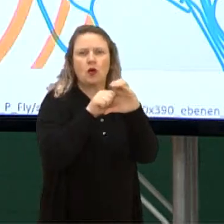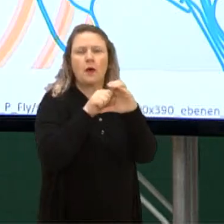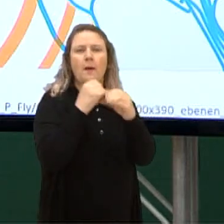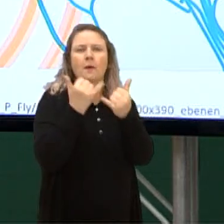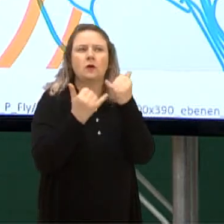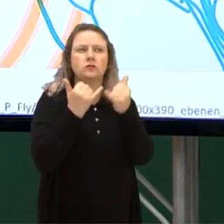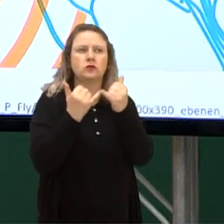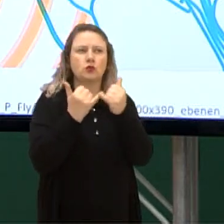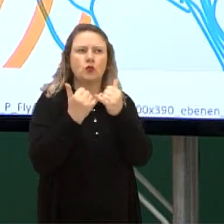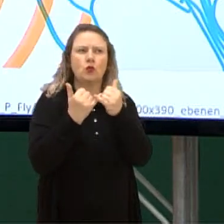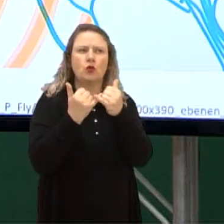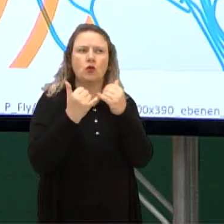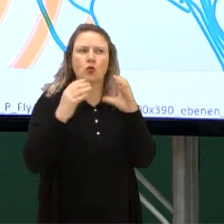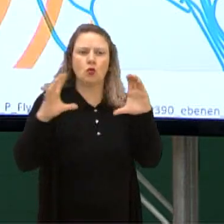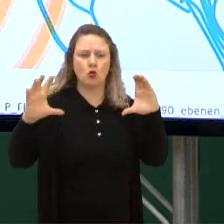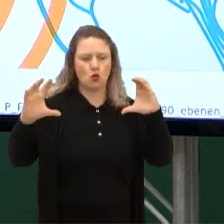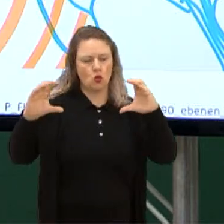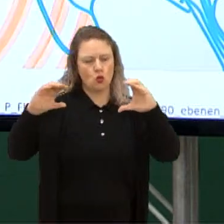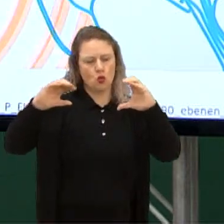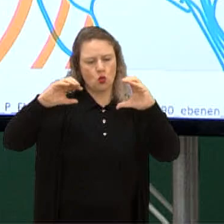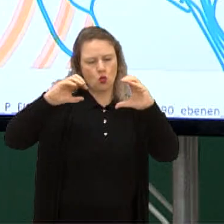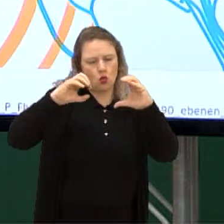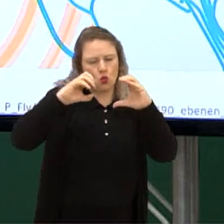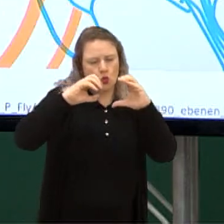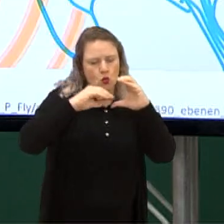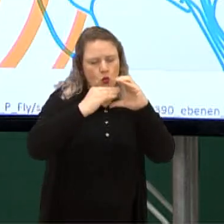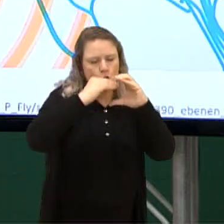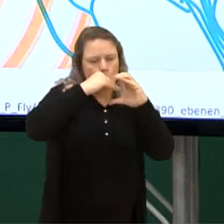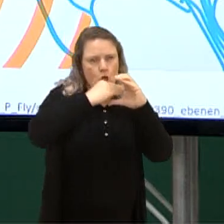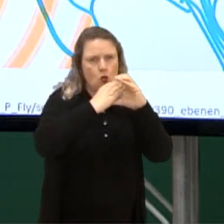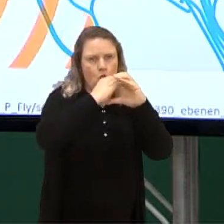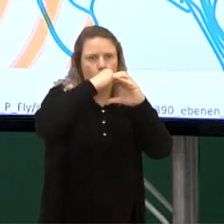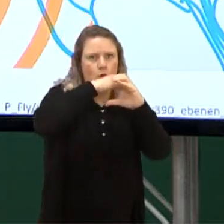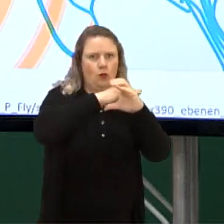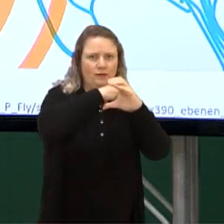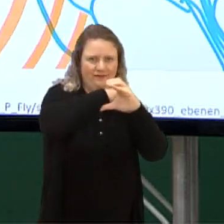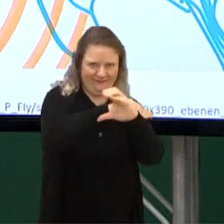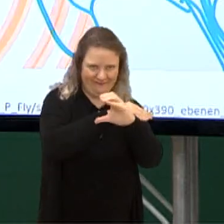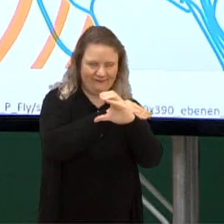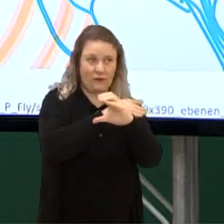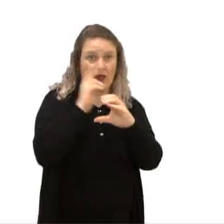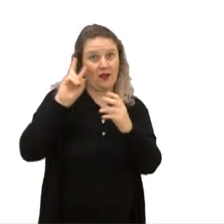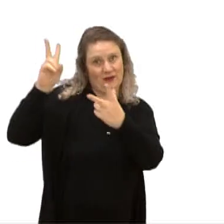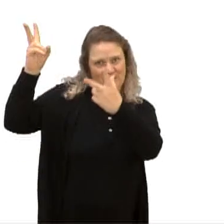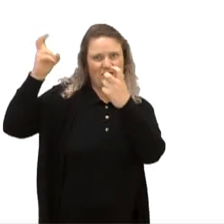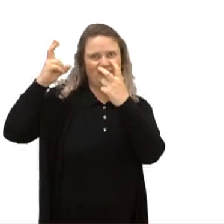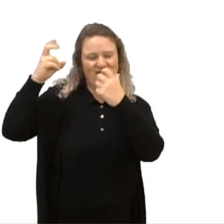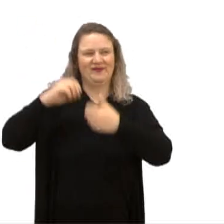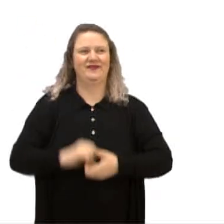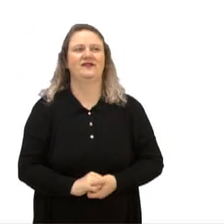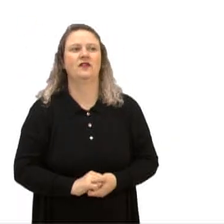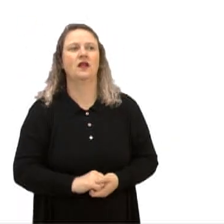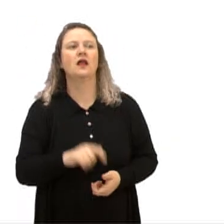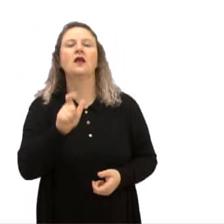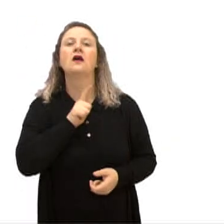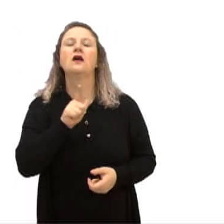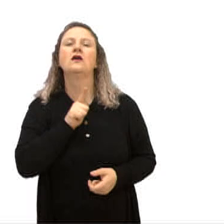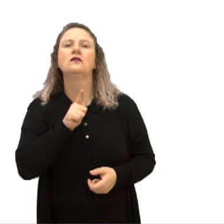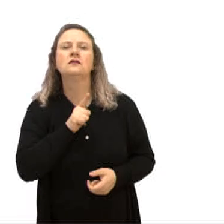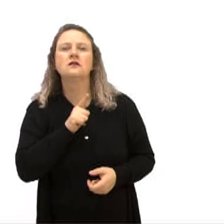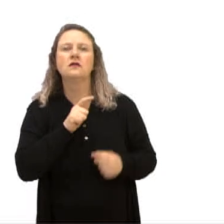funil. Junta essas ondas sonoras e cai nesse canal auditivo. E olha lá que legal. O canal